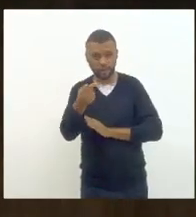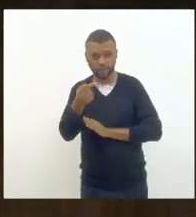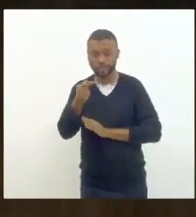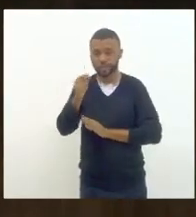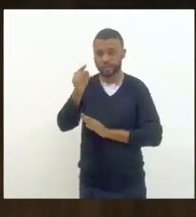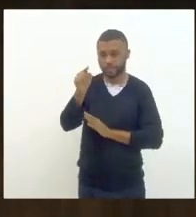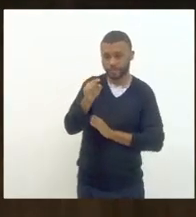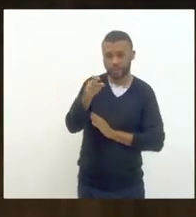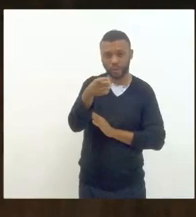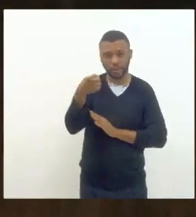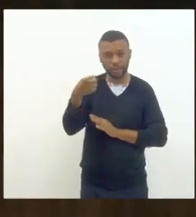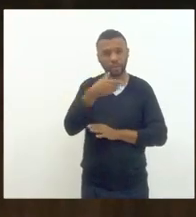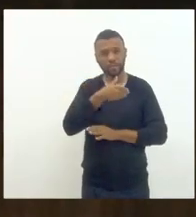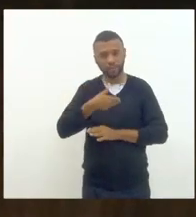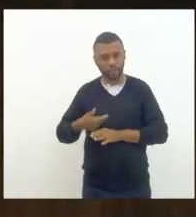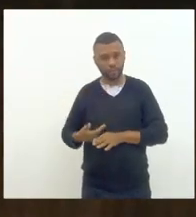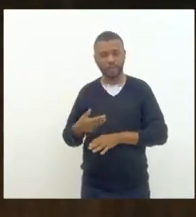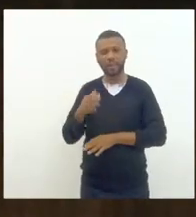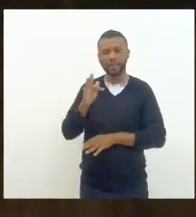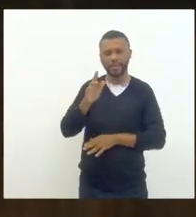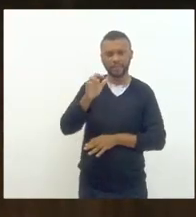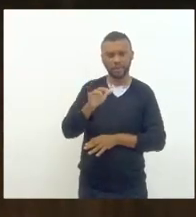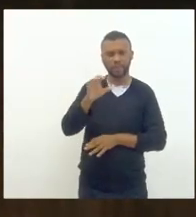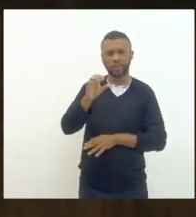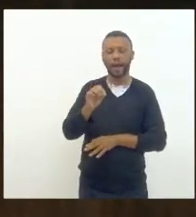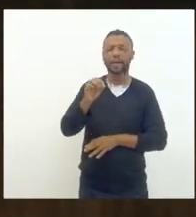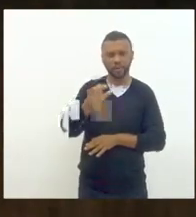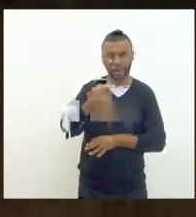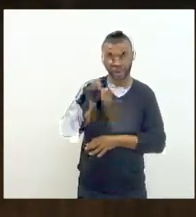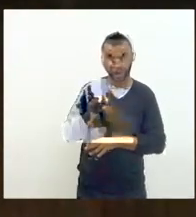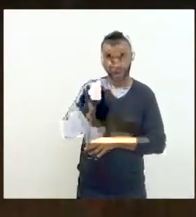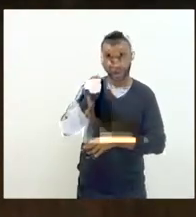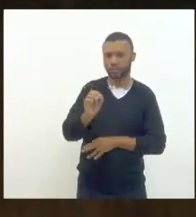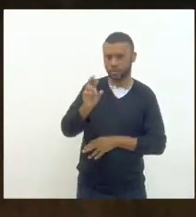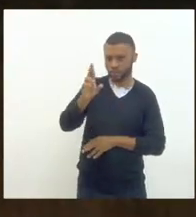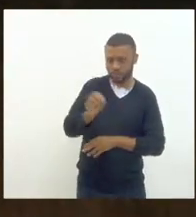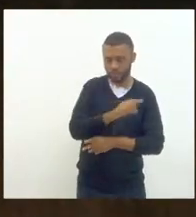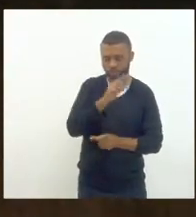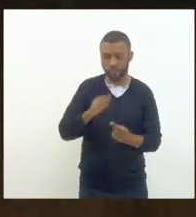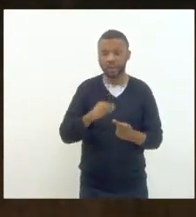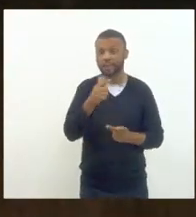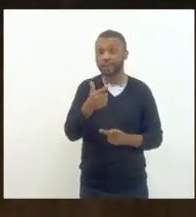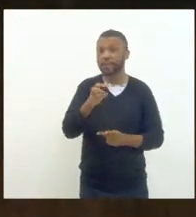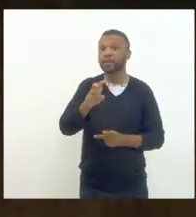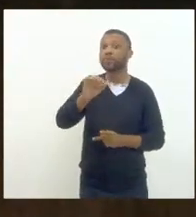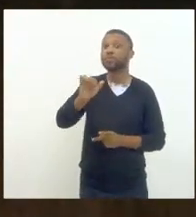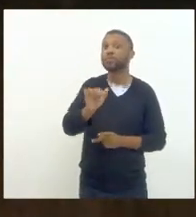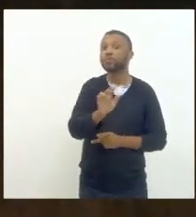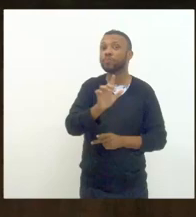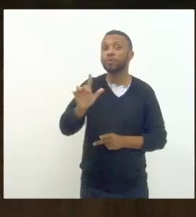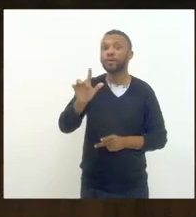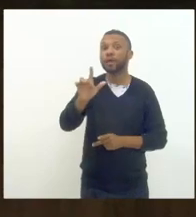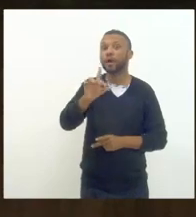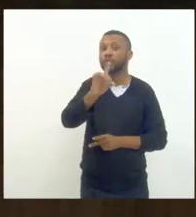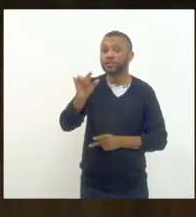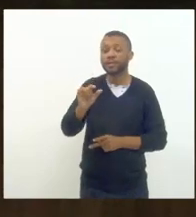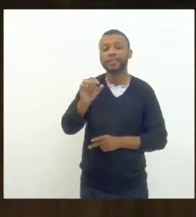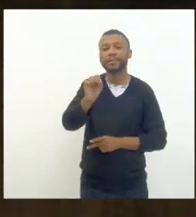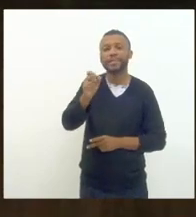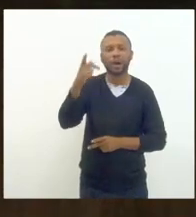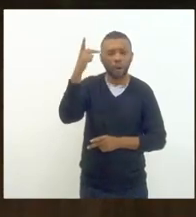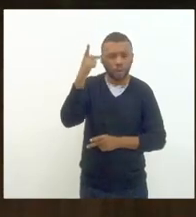5.487 do ex-governador Franco Montoro, São Paulo. Dia 25 de julho, porque é o dia de São